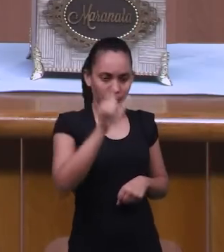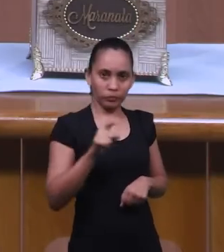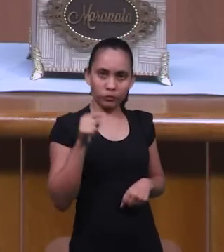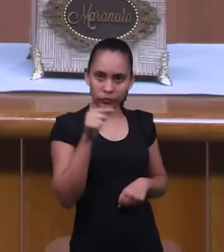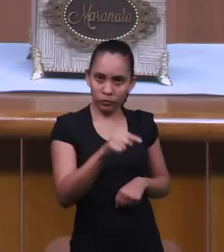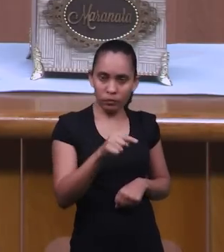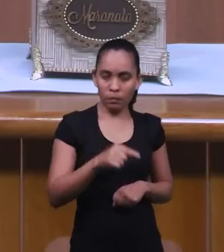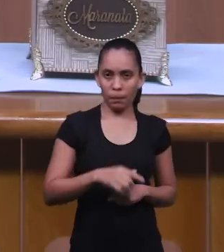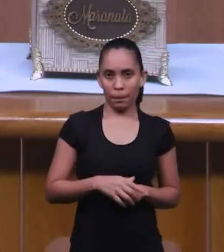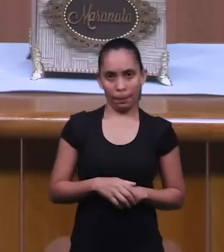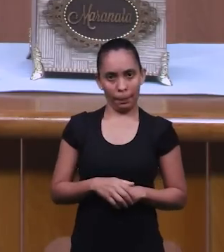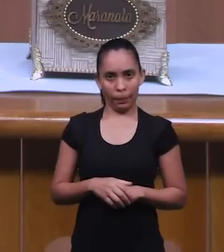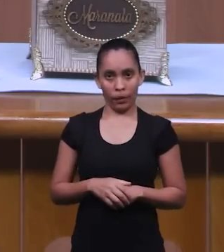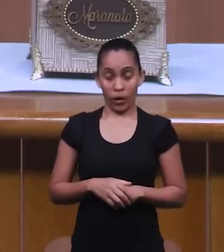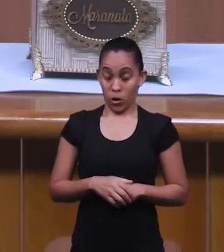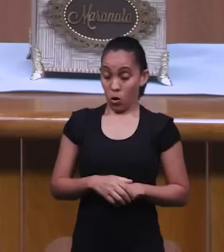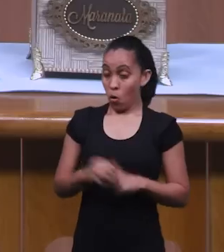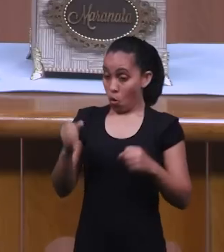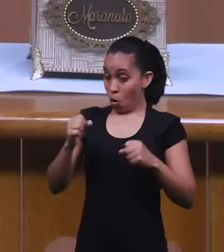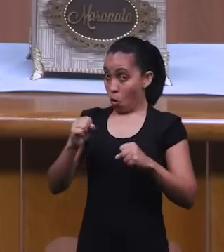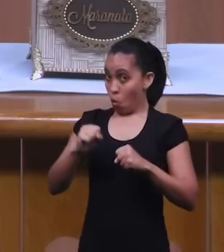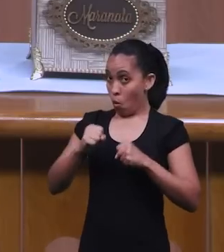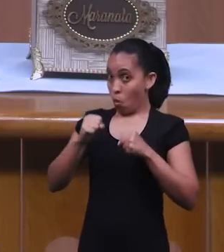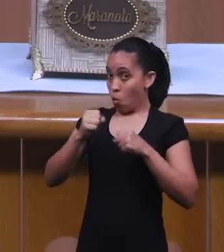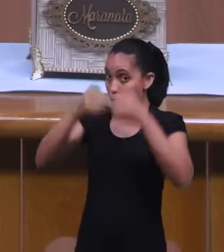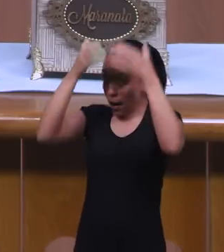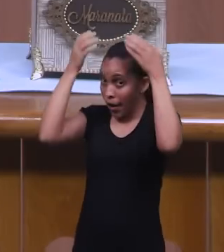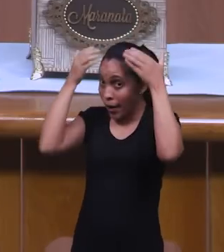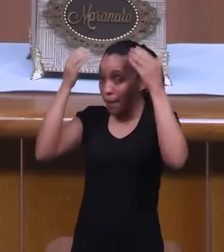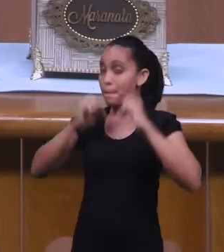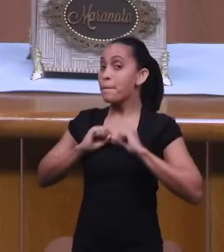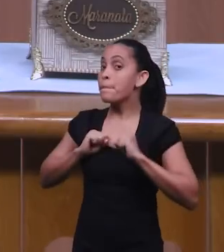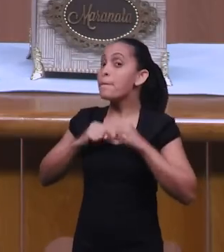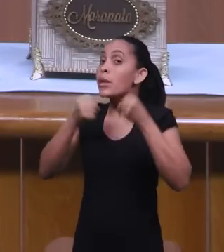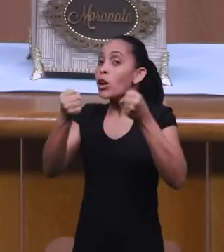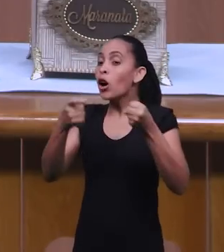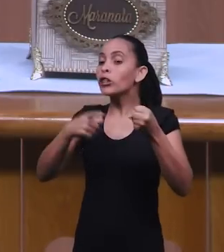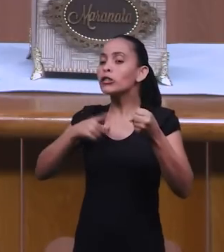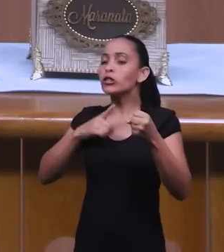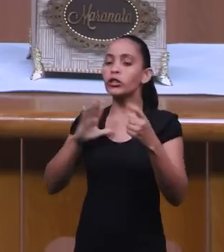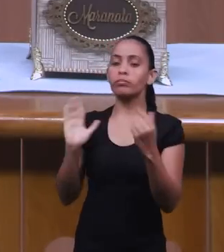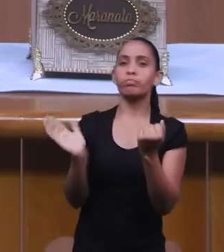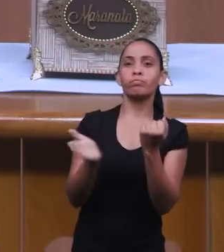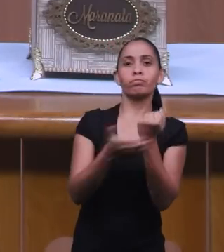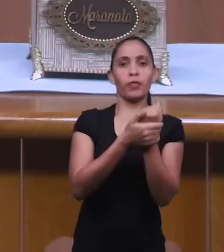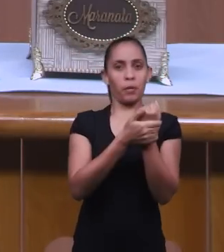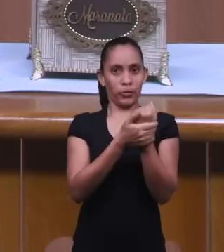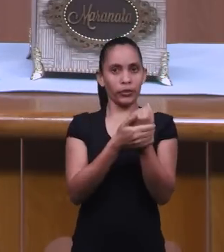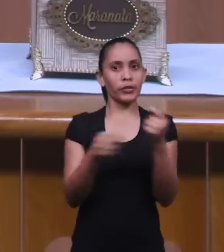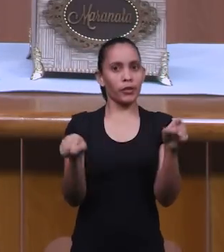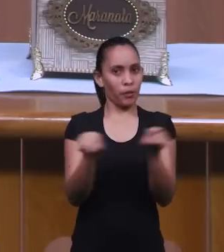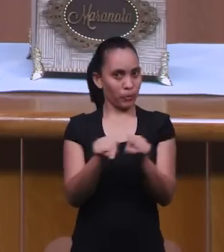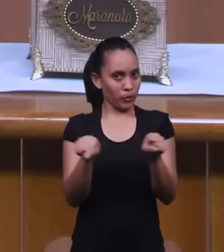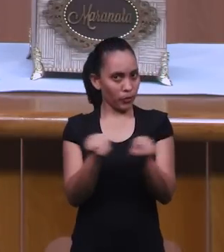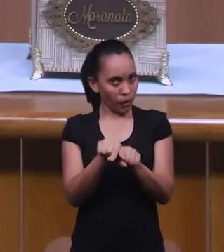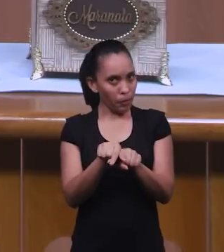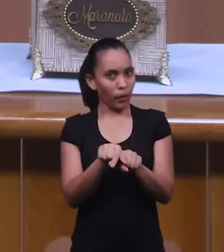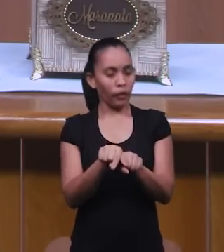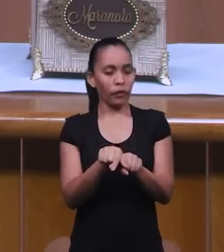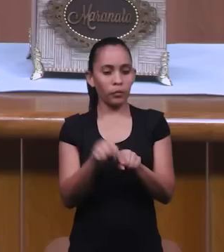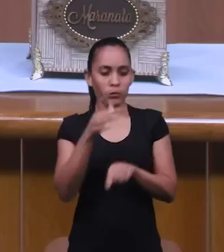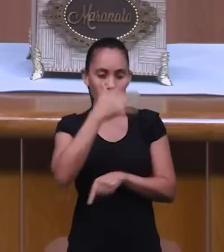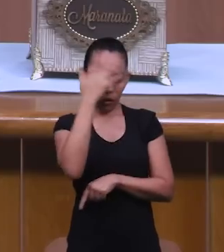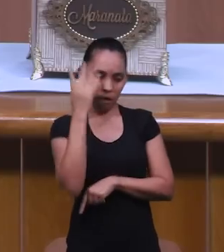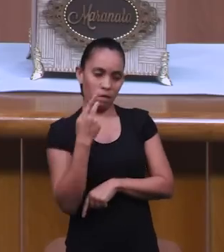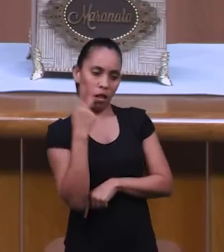era englobado no reino maior e recebia a proteção do rei maior também. Ninguém mexia mais com